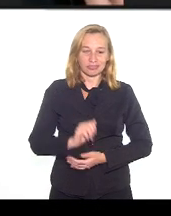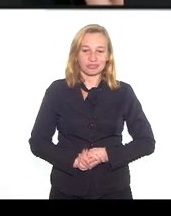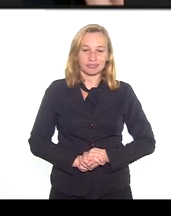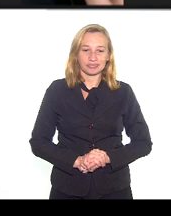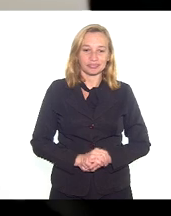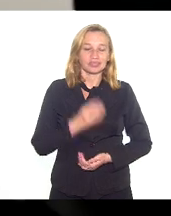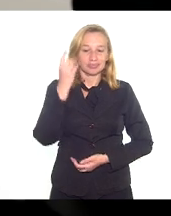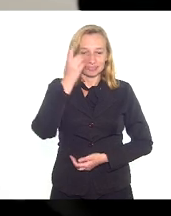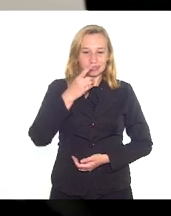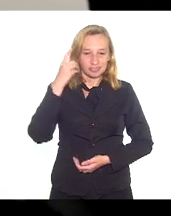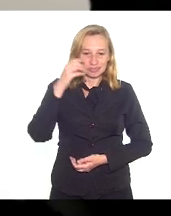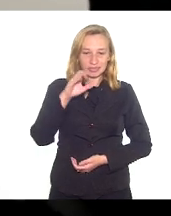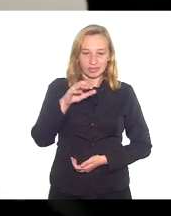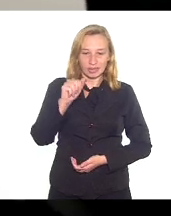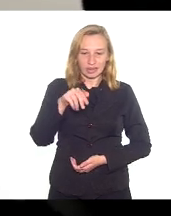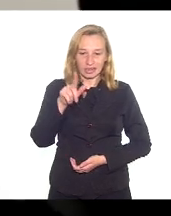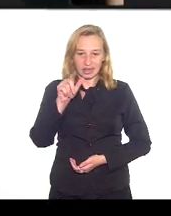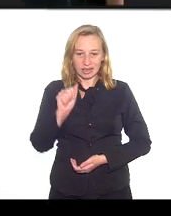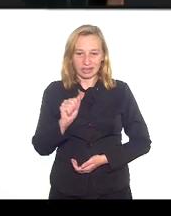Deputado Márcio Canella.